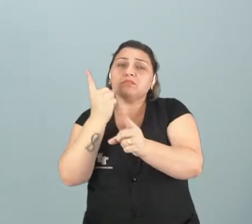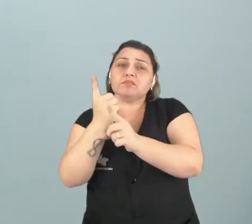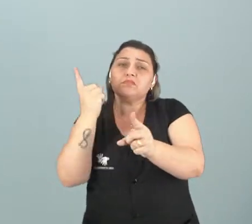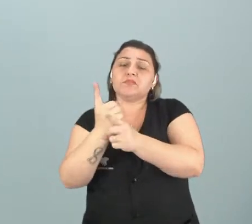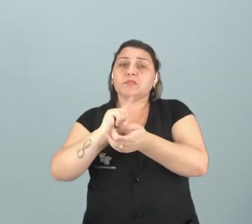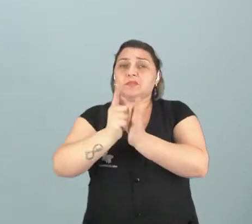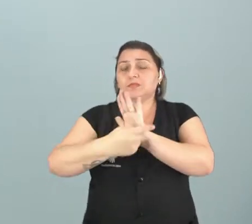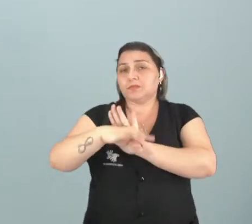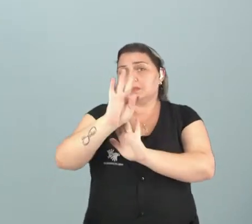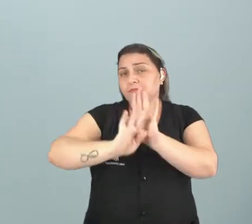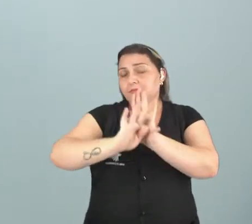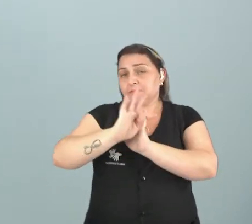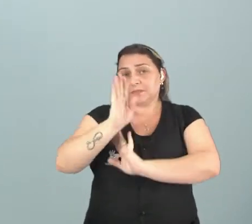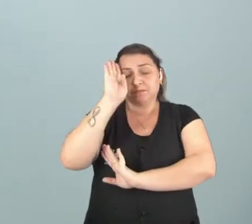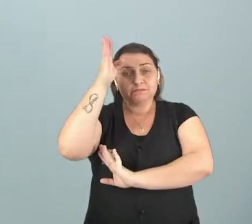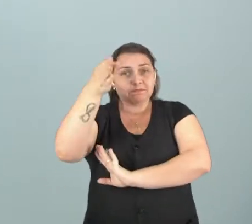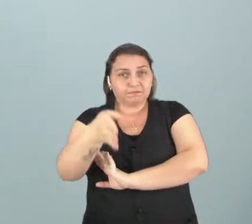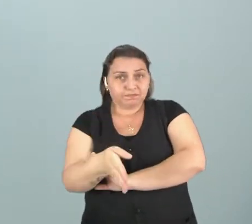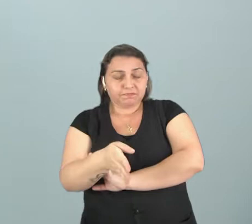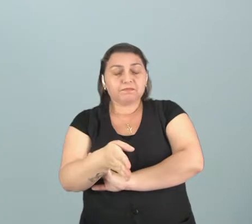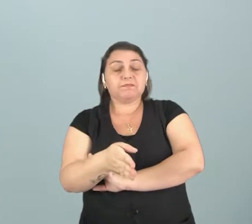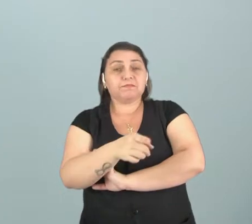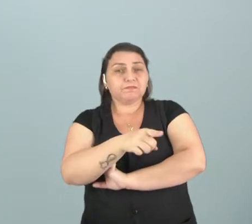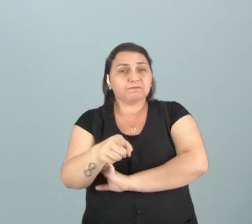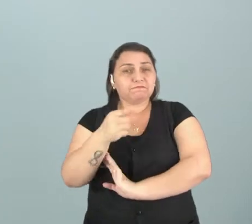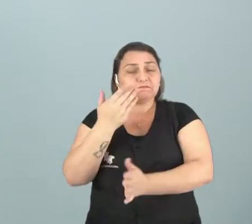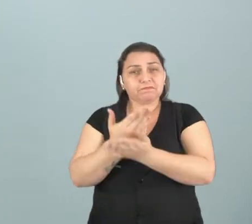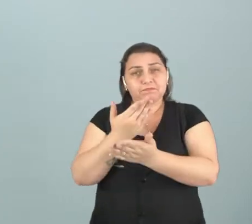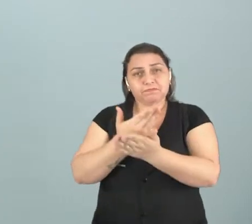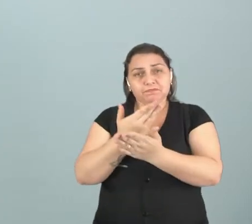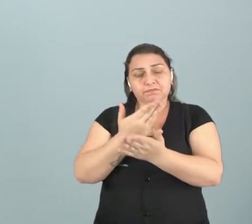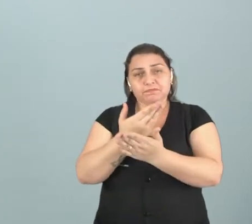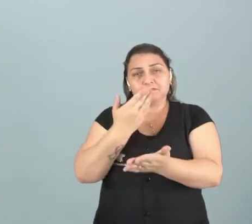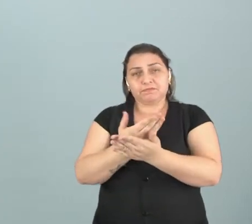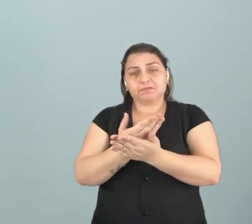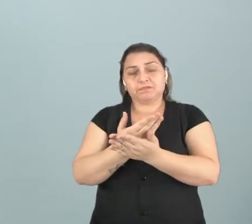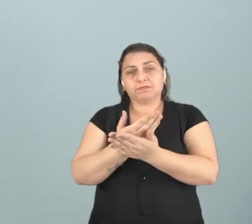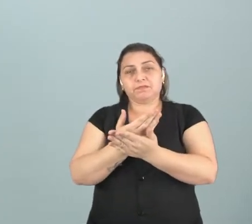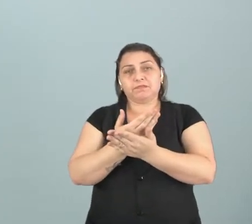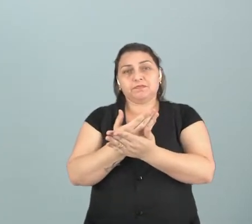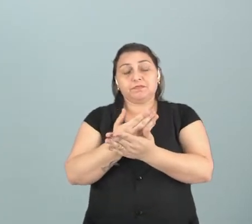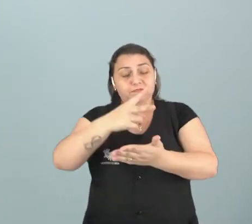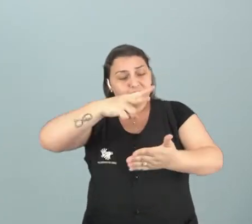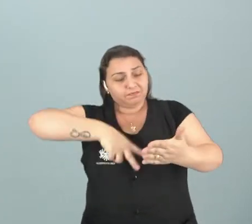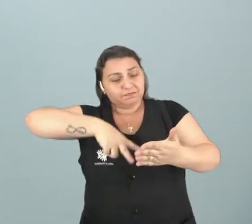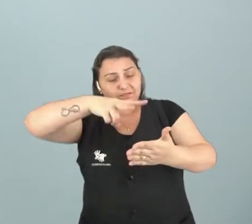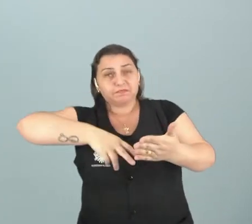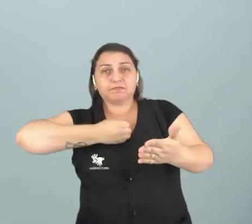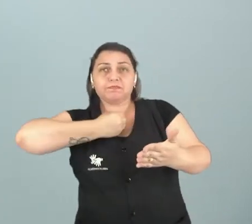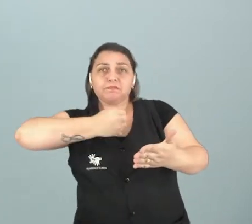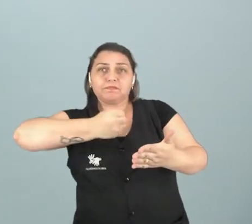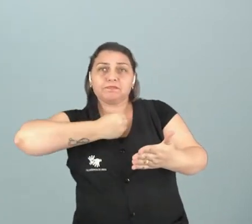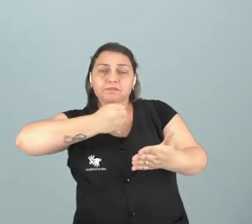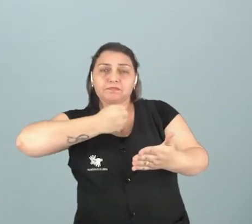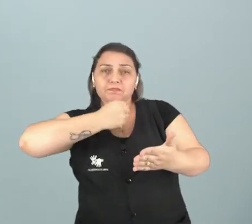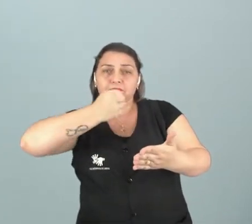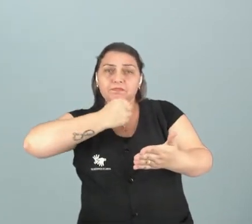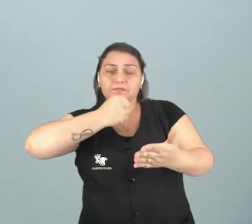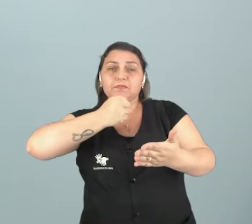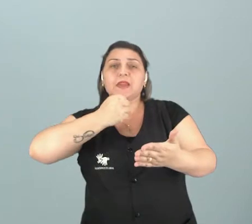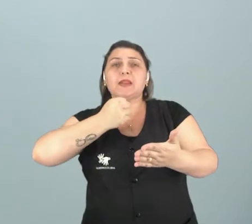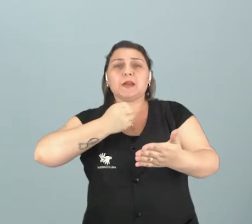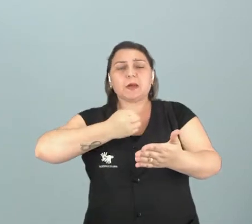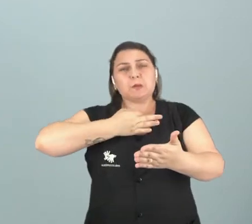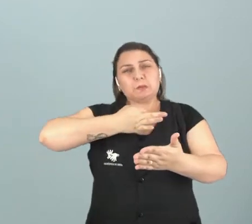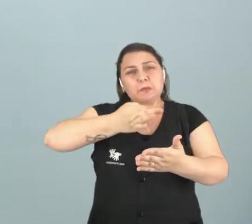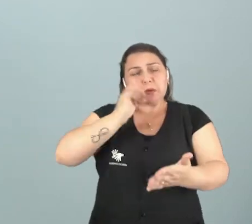gênero textual e, principalmente, vocês estudaram para que, ao lerem uma reportagem, sejam mais